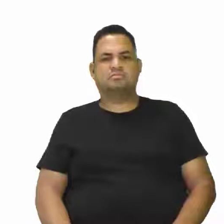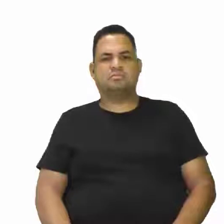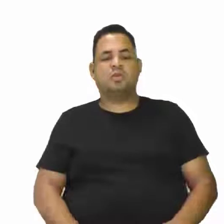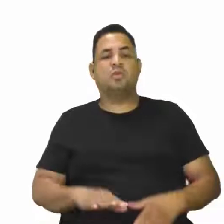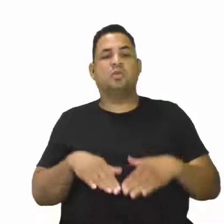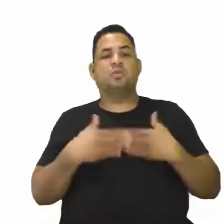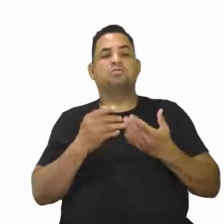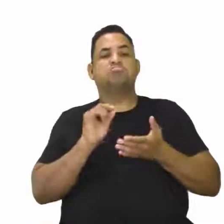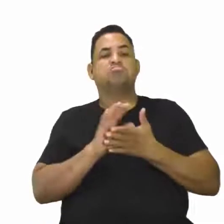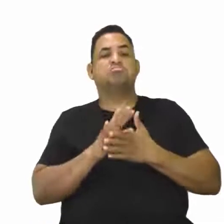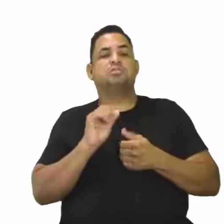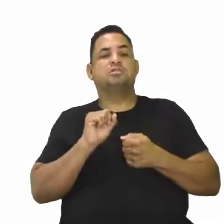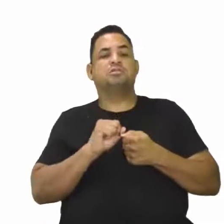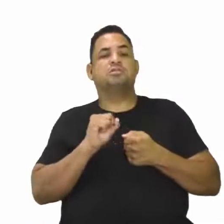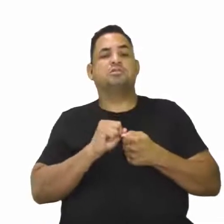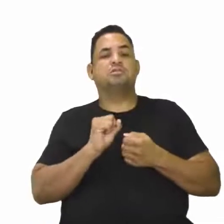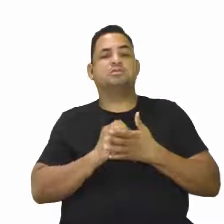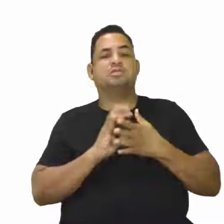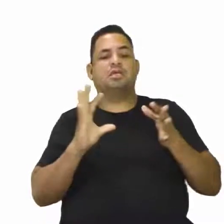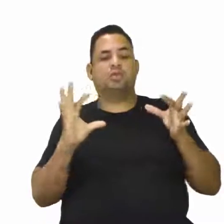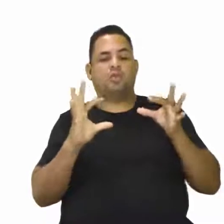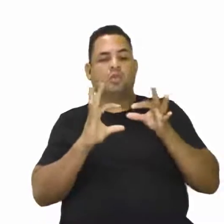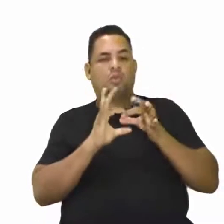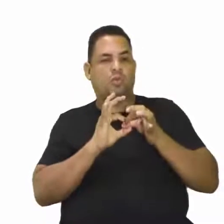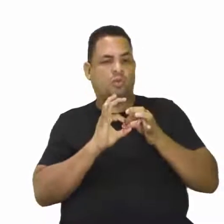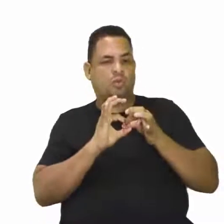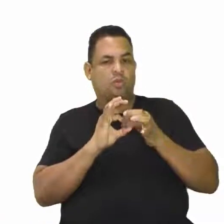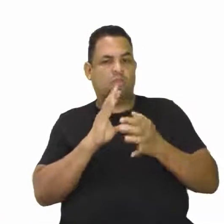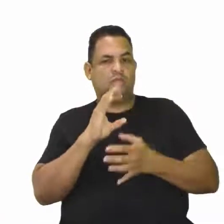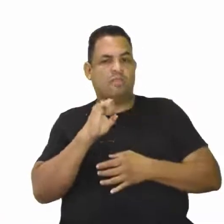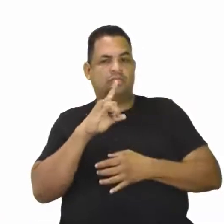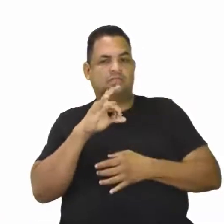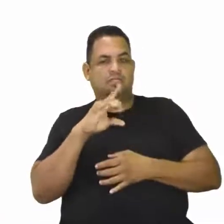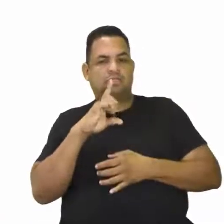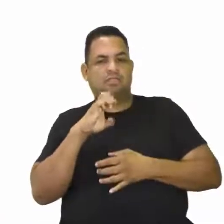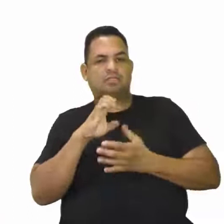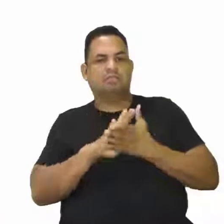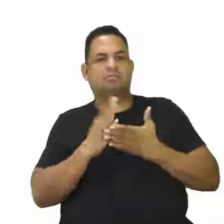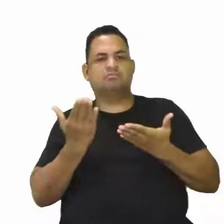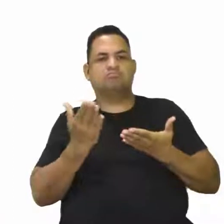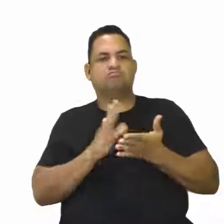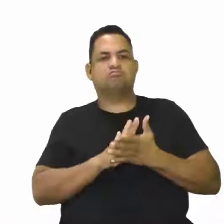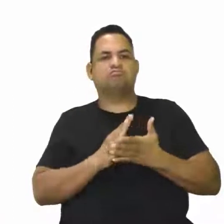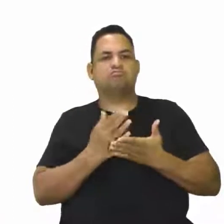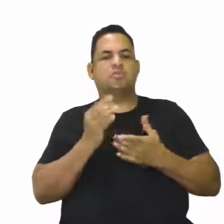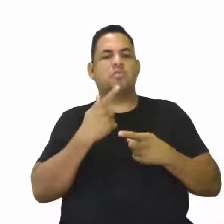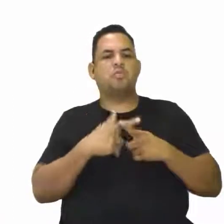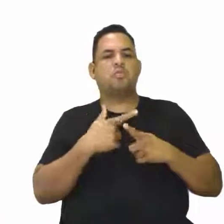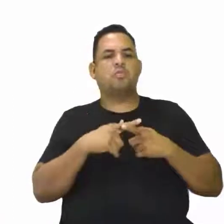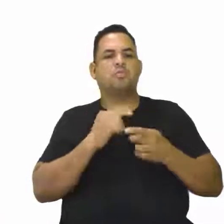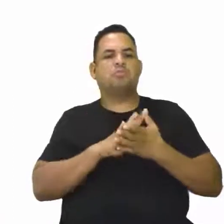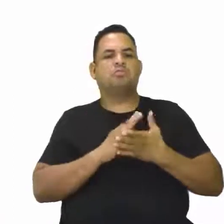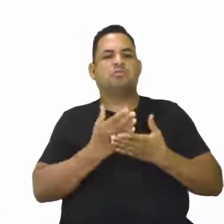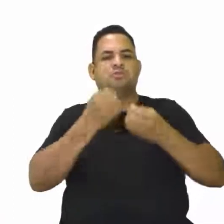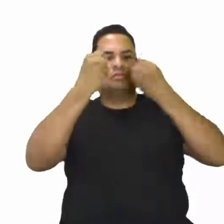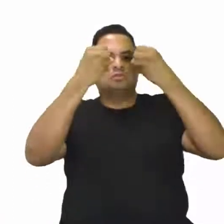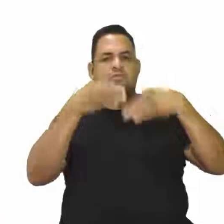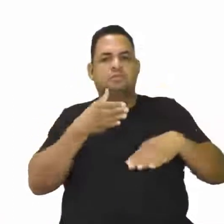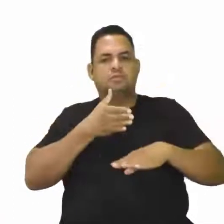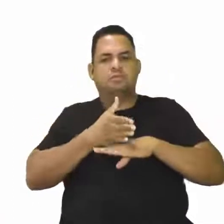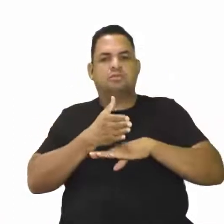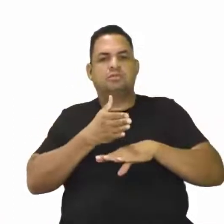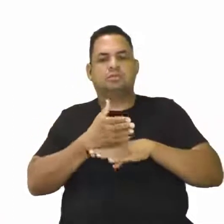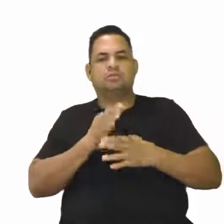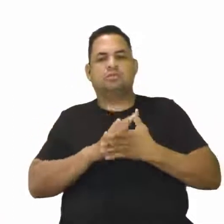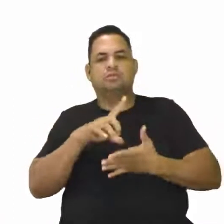é o efeito que ele produz? Alternativa A, causa que justifica a participação que